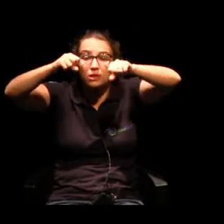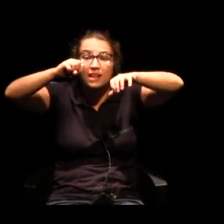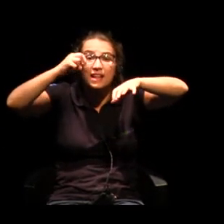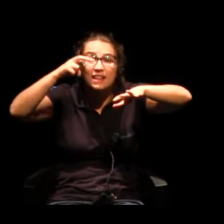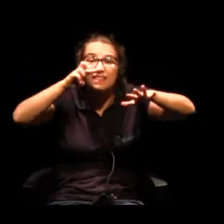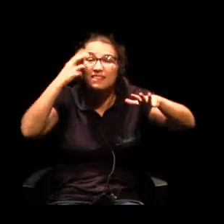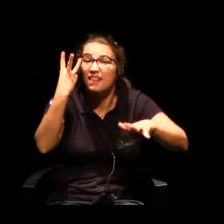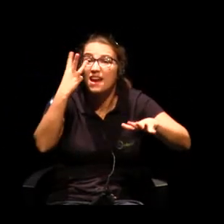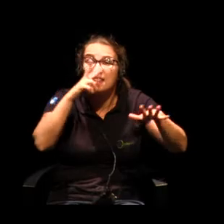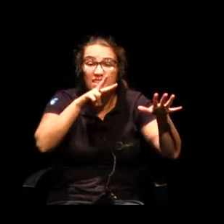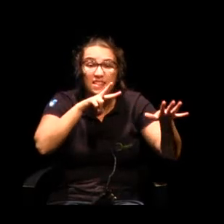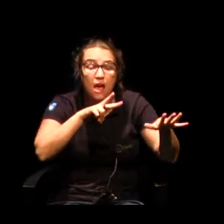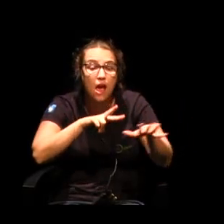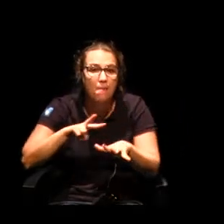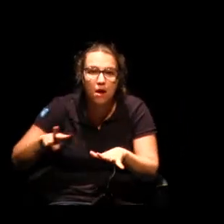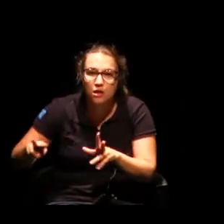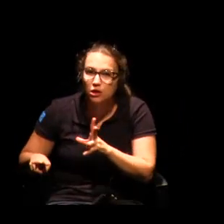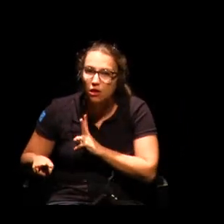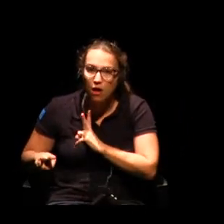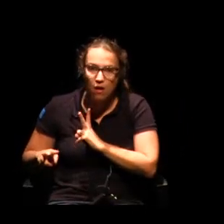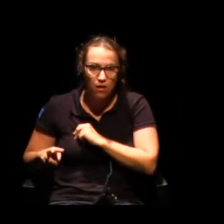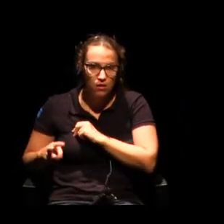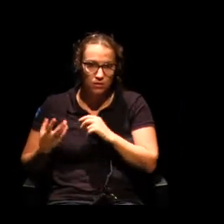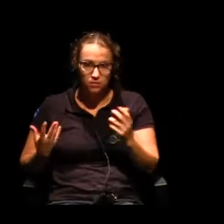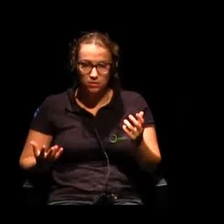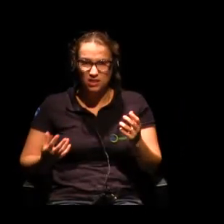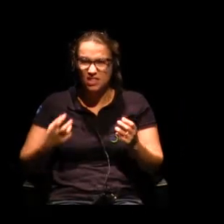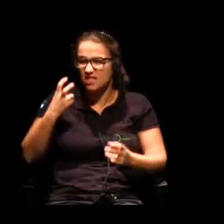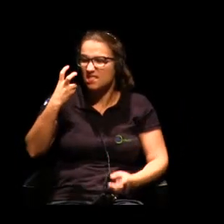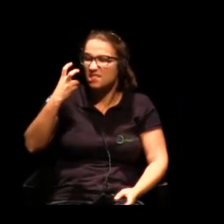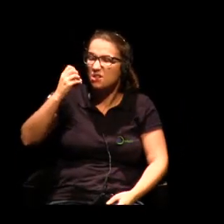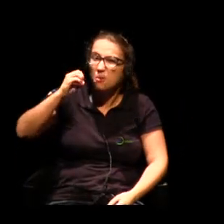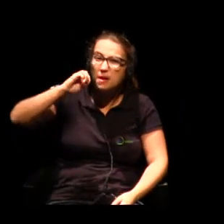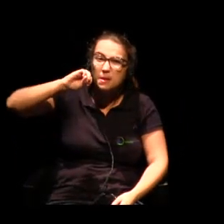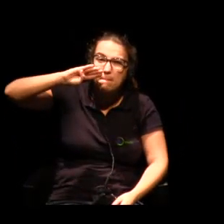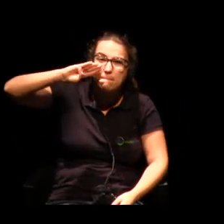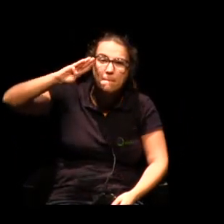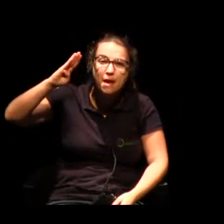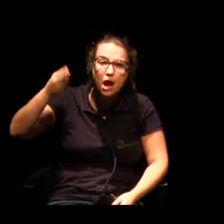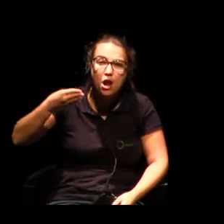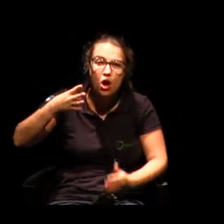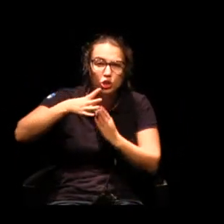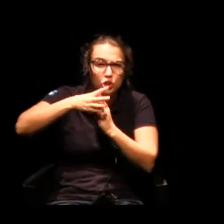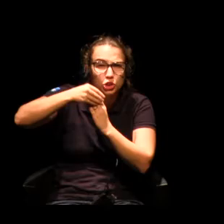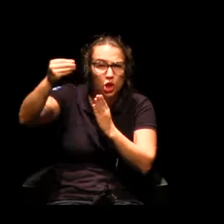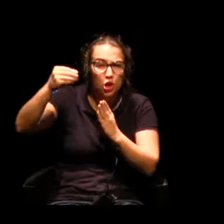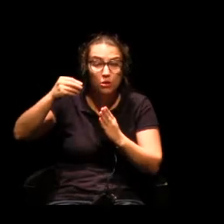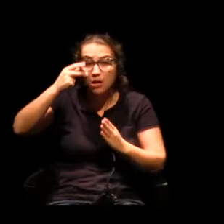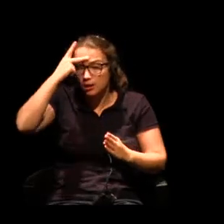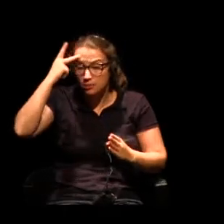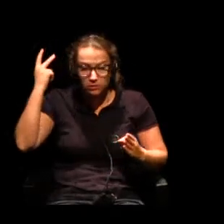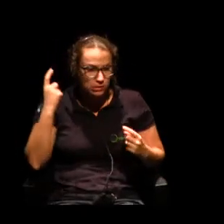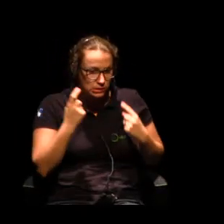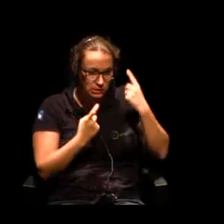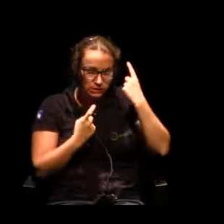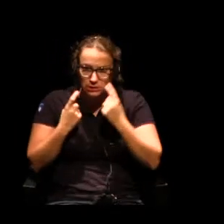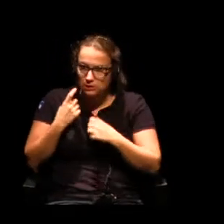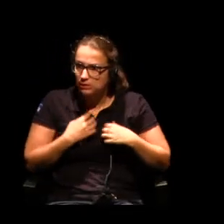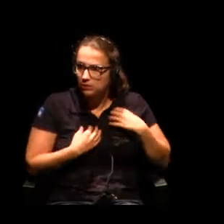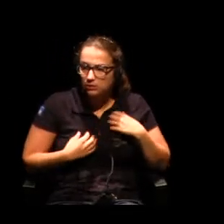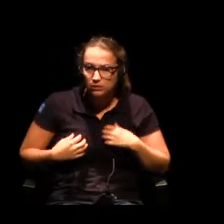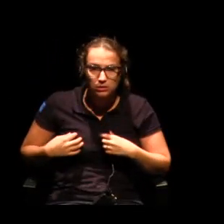as luzes em Nova York durante 3 semanas. Acho que custou algo cerca de 50 bilhões de dólares. Então